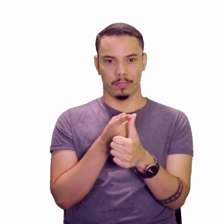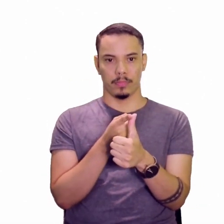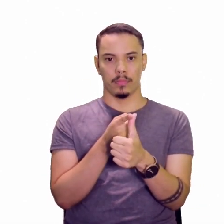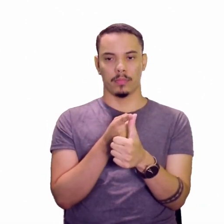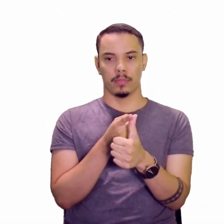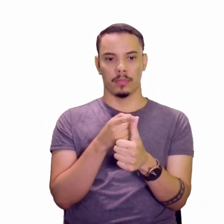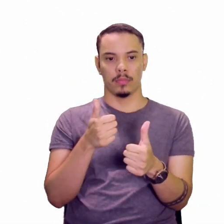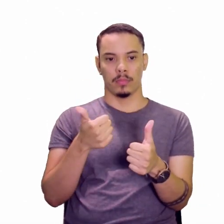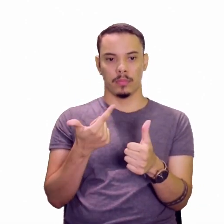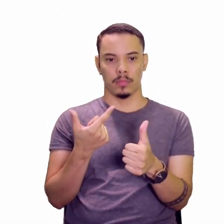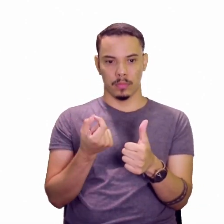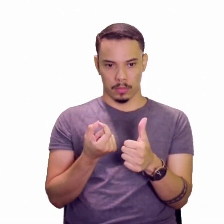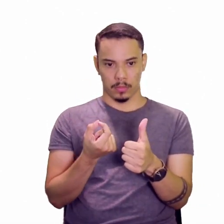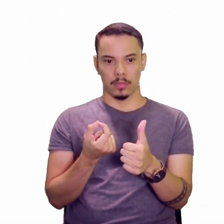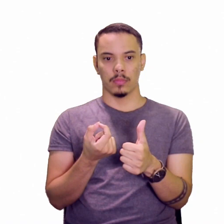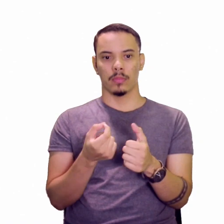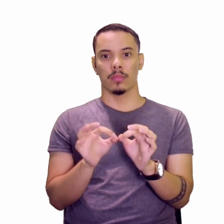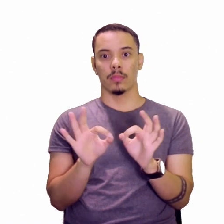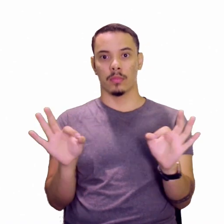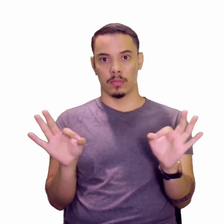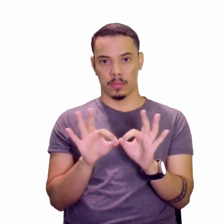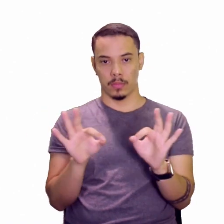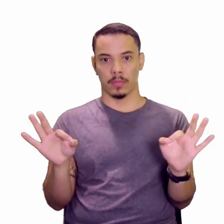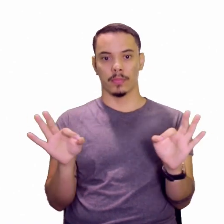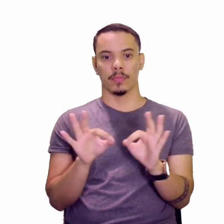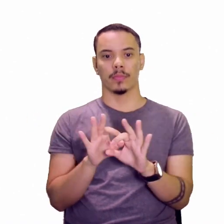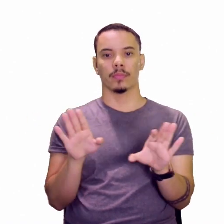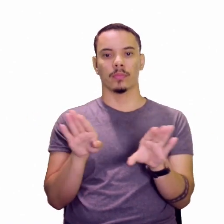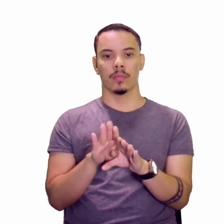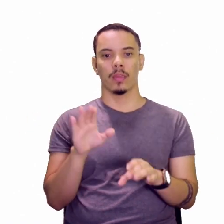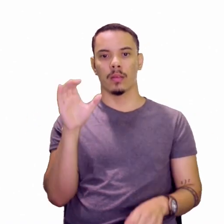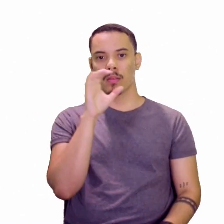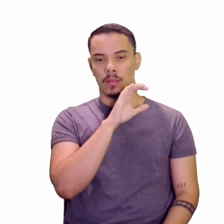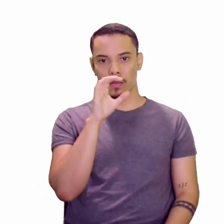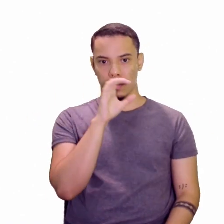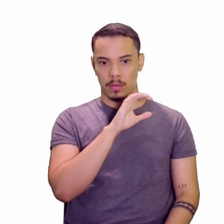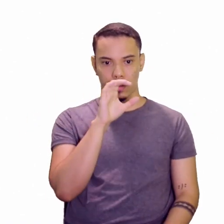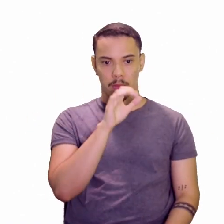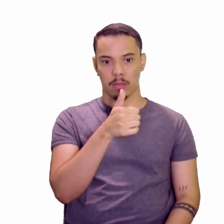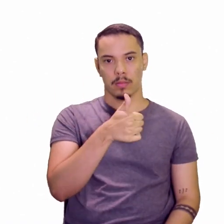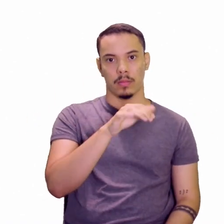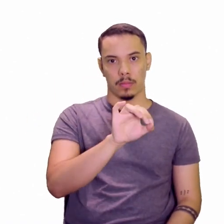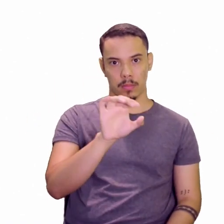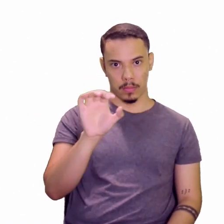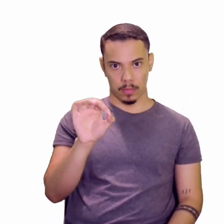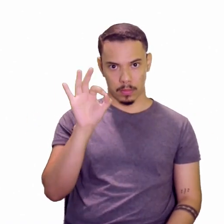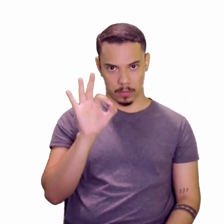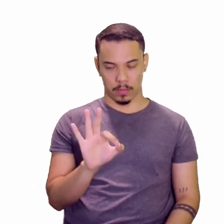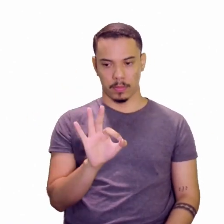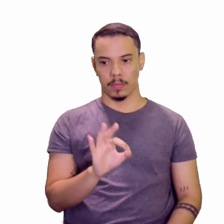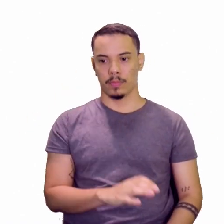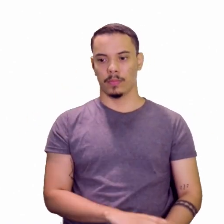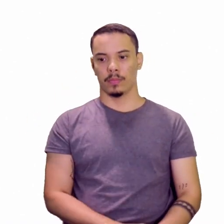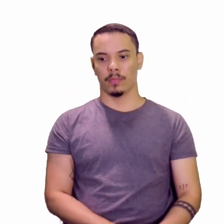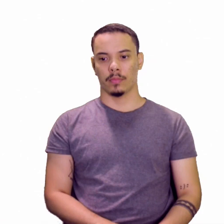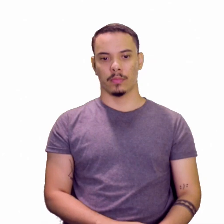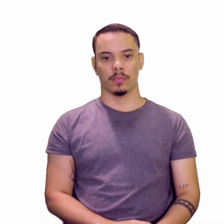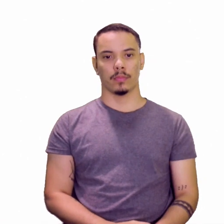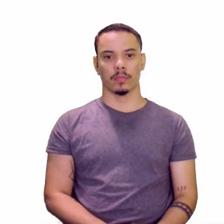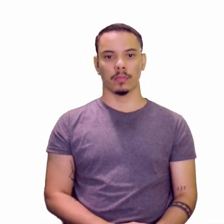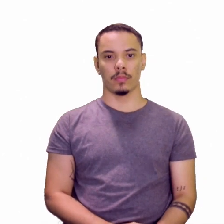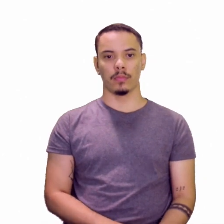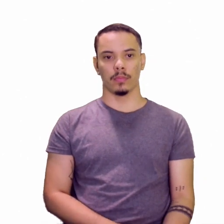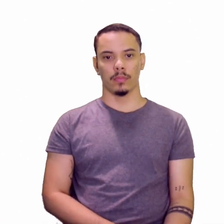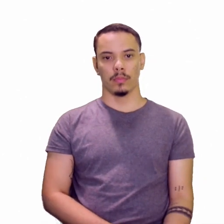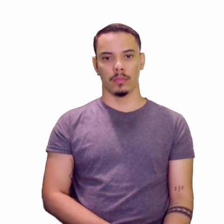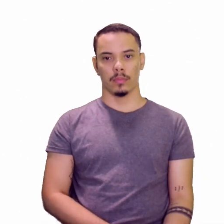O 120, né? Que é a distância pela a velocidade que é 100. Exatamente. Então, tá aqui, ó. Vai